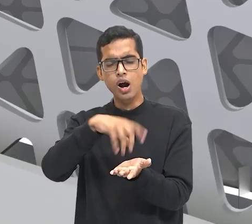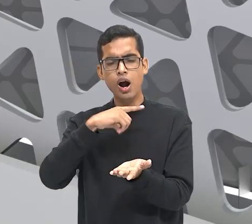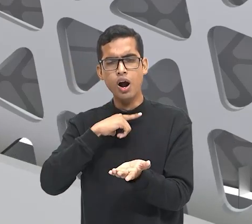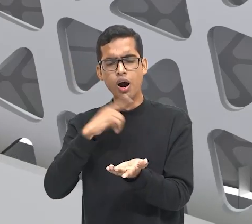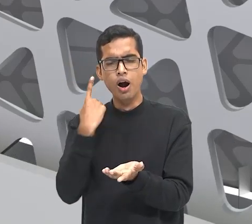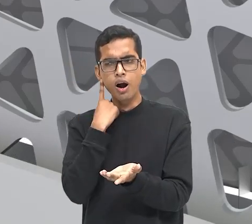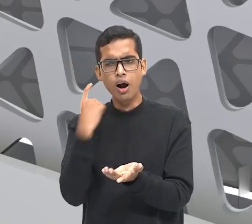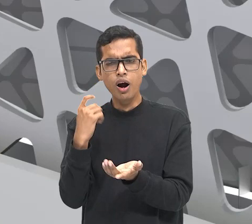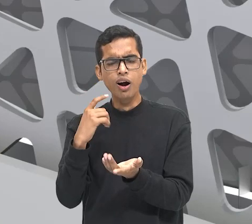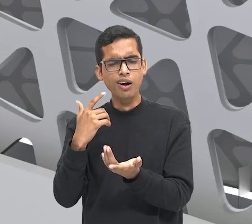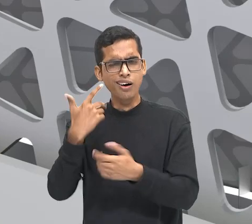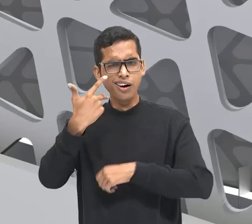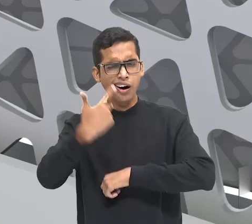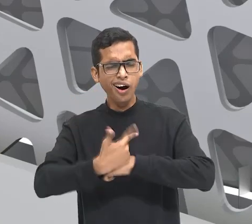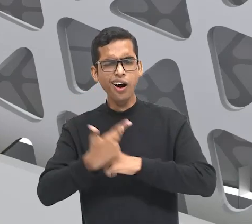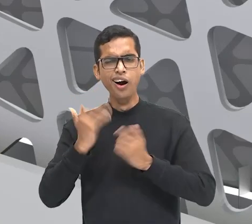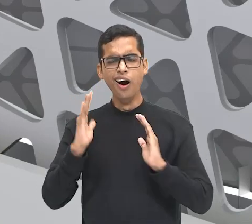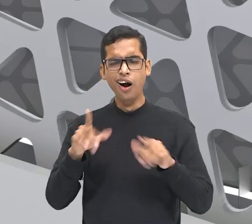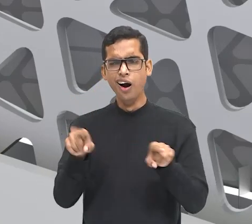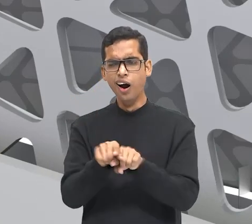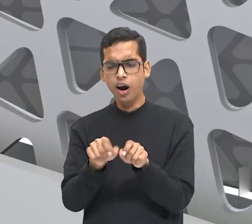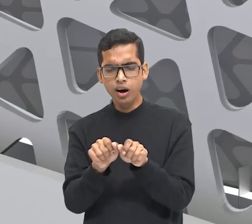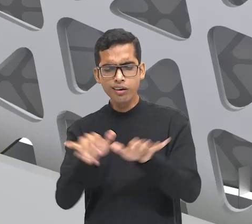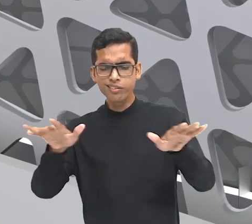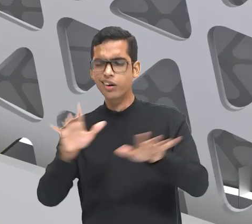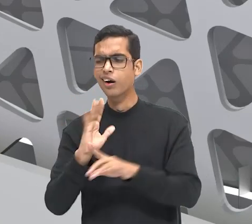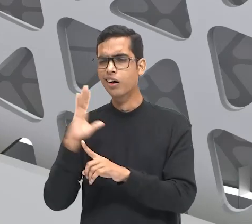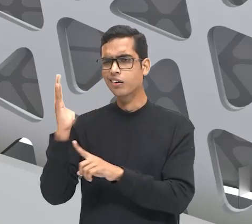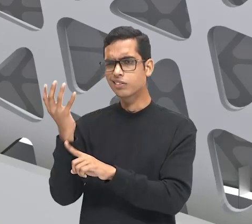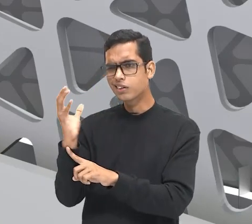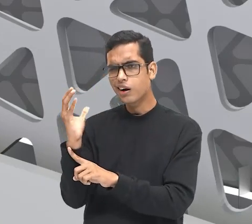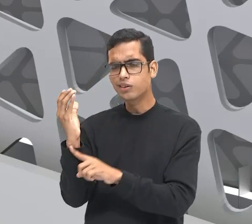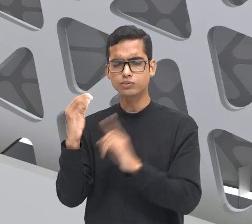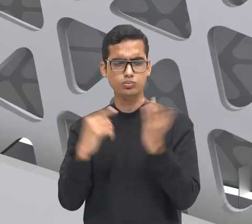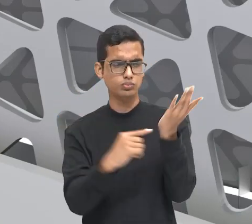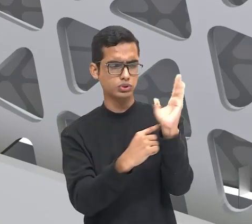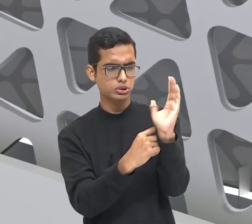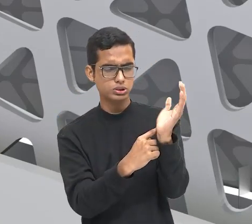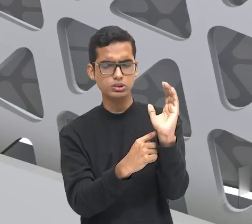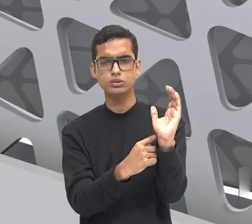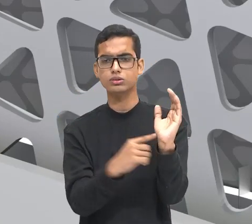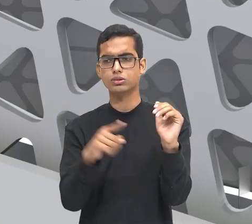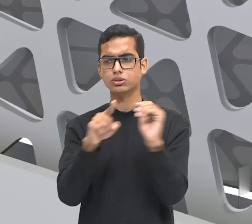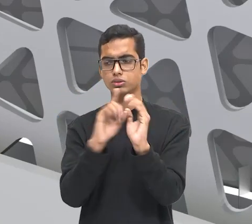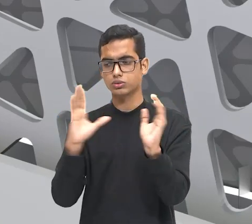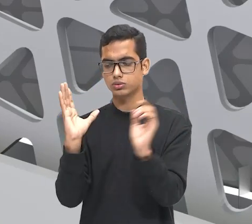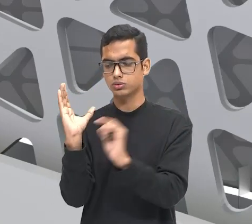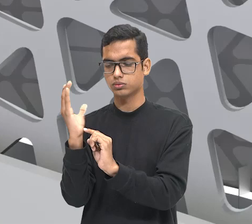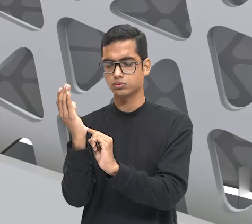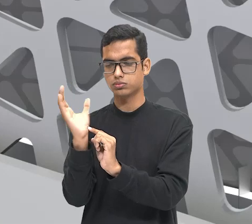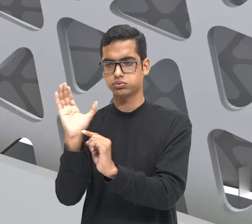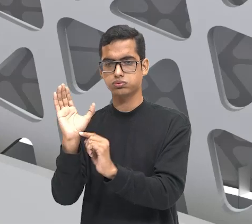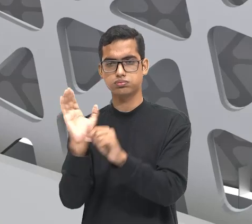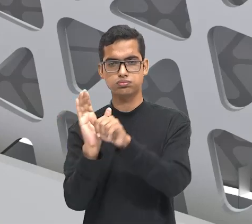satélite e do satélite vai ali para todas as nossas comunidades que vão receber o sinal das nossas aulas. Para a gente entender um pouquinho